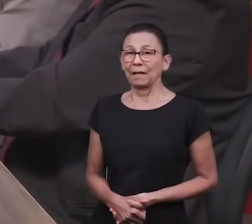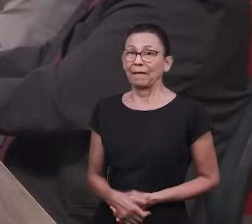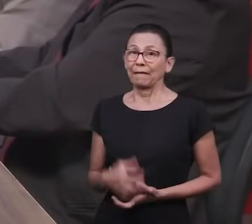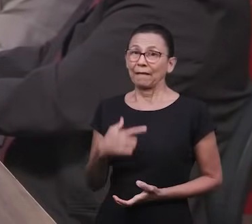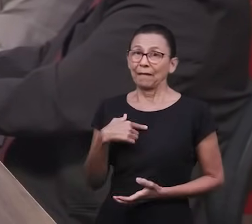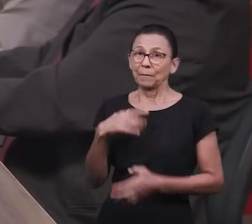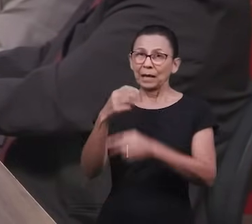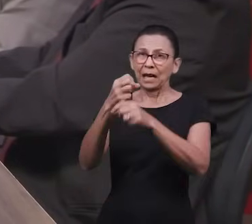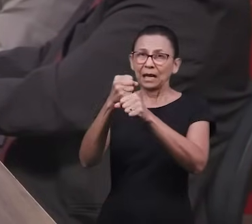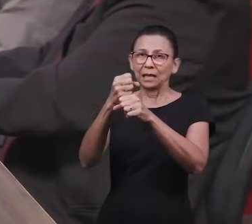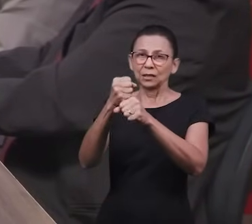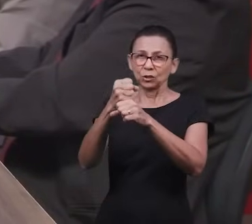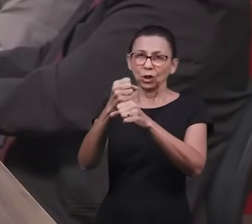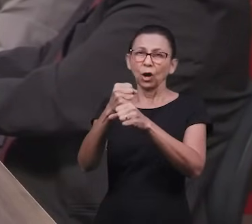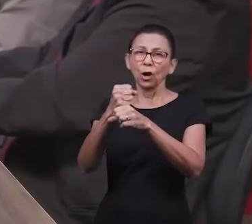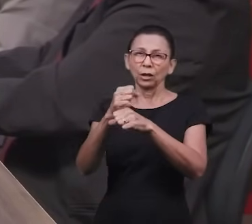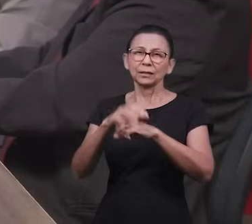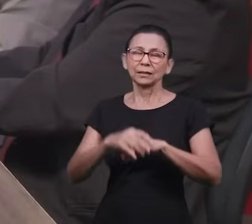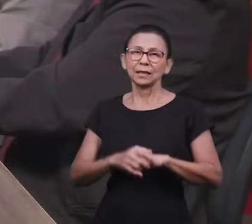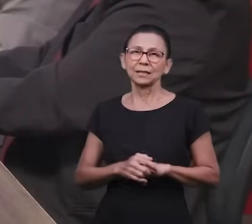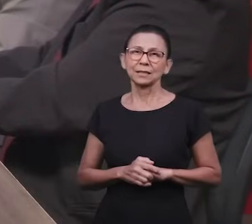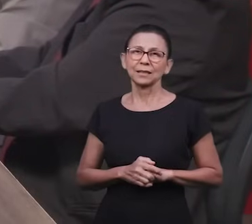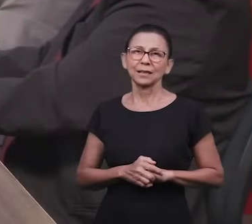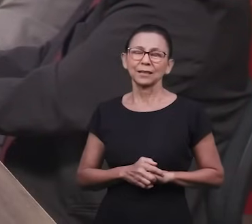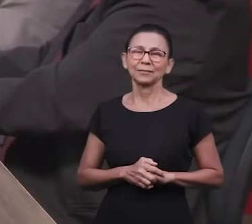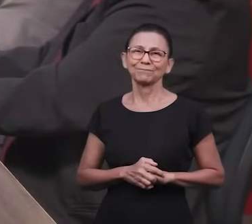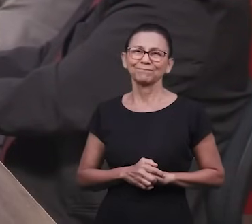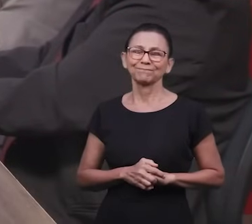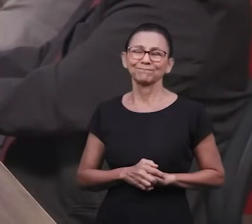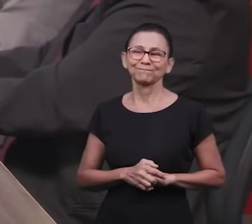Eu tinha conseguido, pelas minhas notas, pela minha